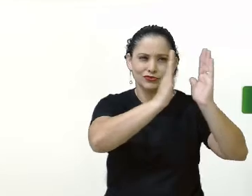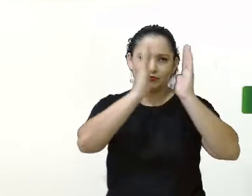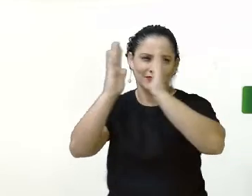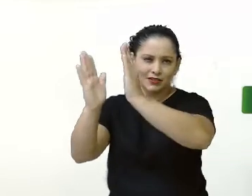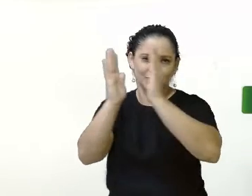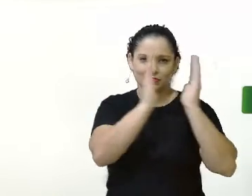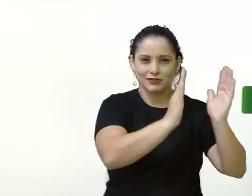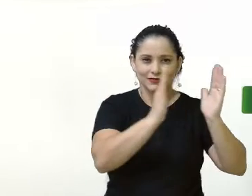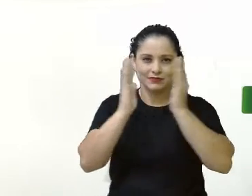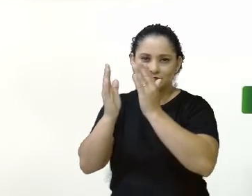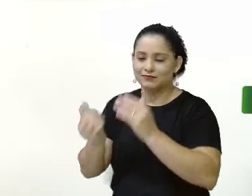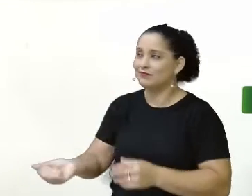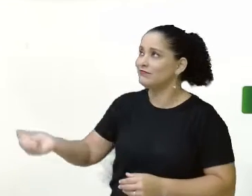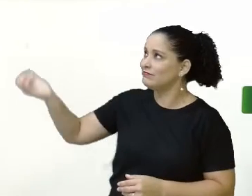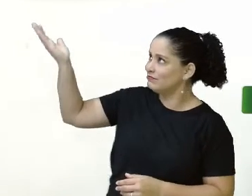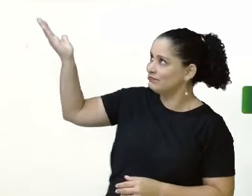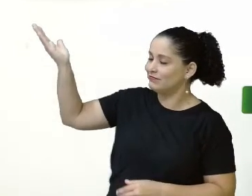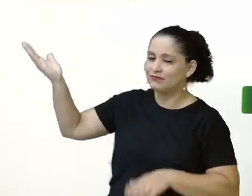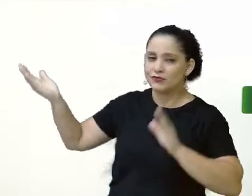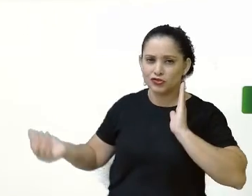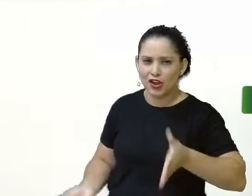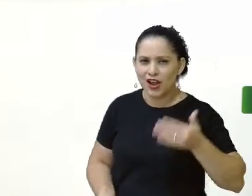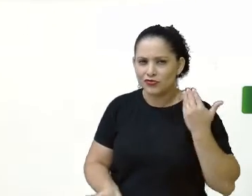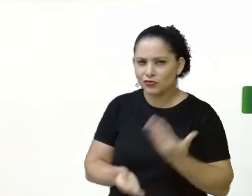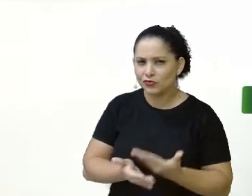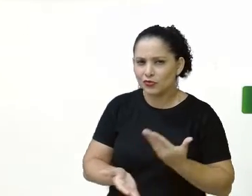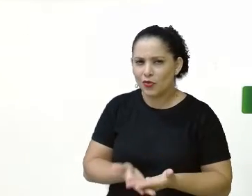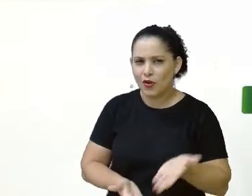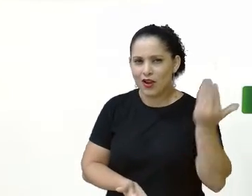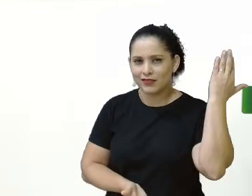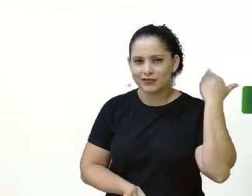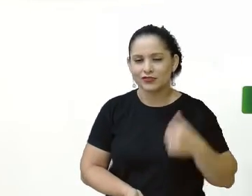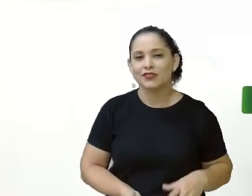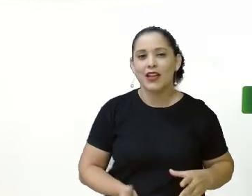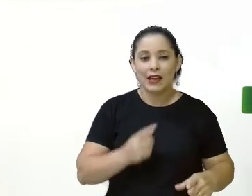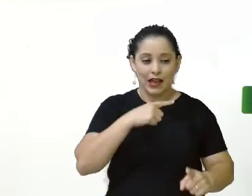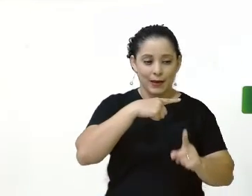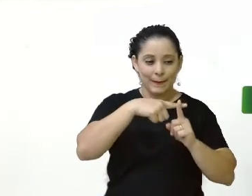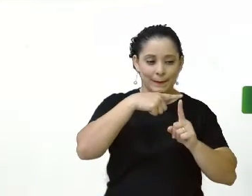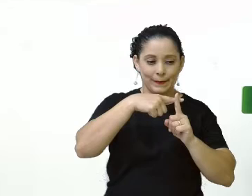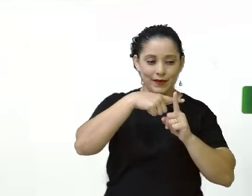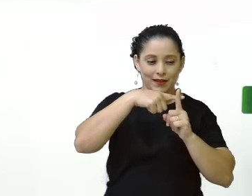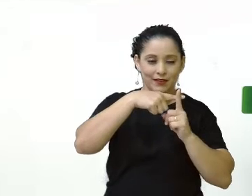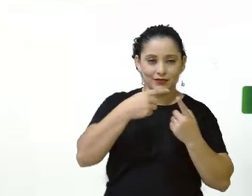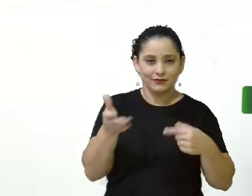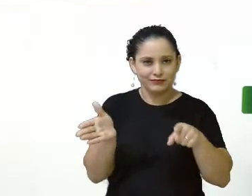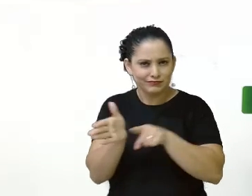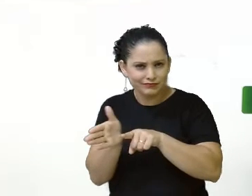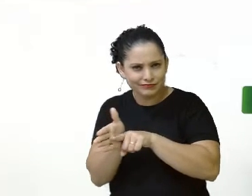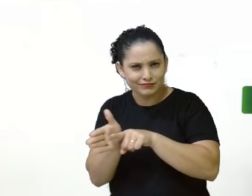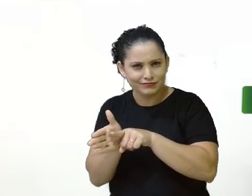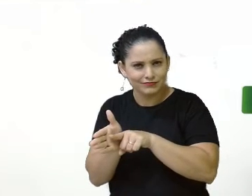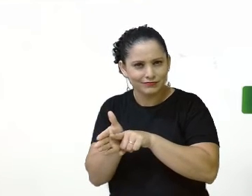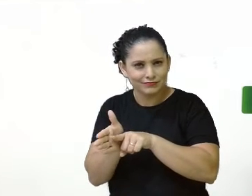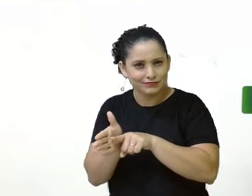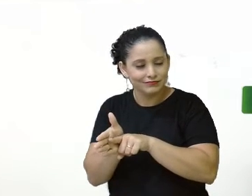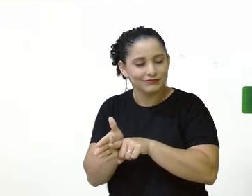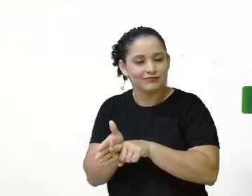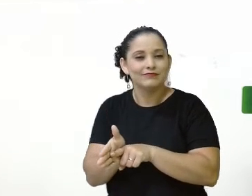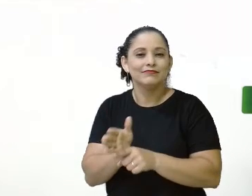divisão são esses. Lembra que a gente viu as parcelas da adição? A gente viu subtraindo e